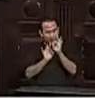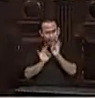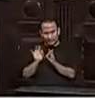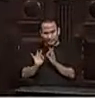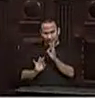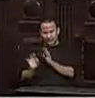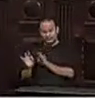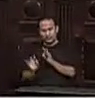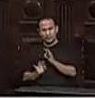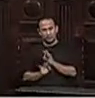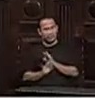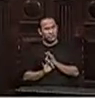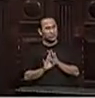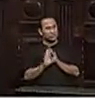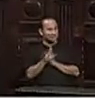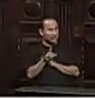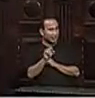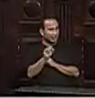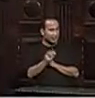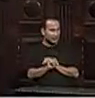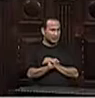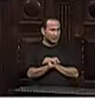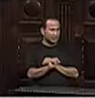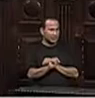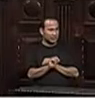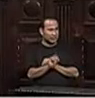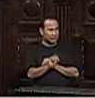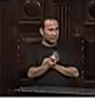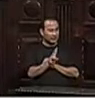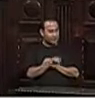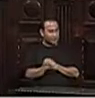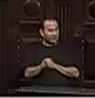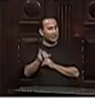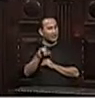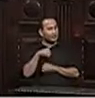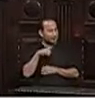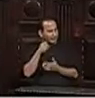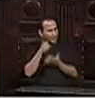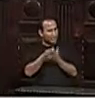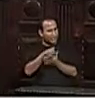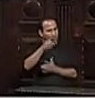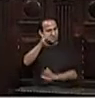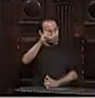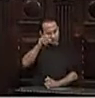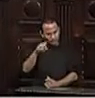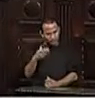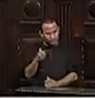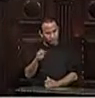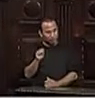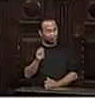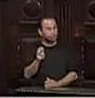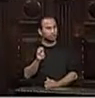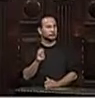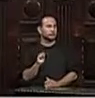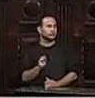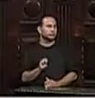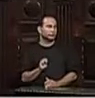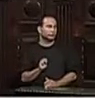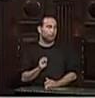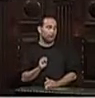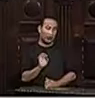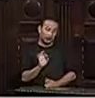planejamento, já que não vai mais ter que pagar 9 bilhões de serviço da dívida, com